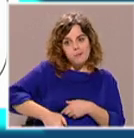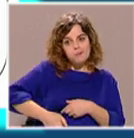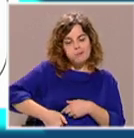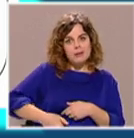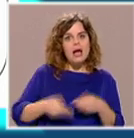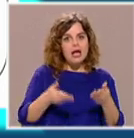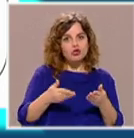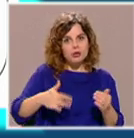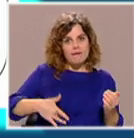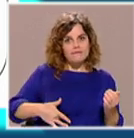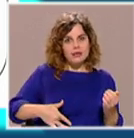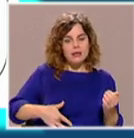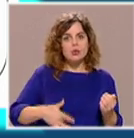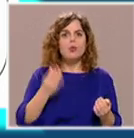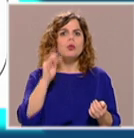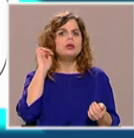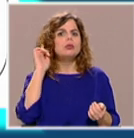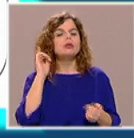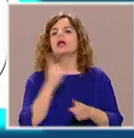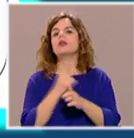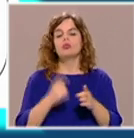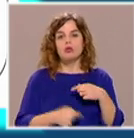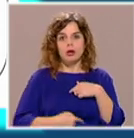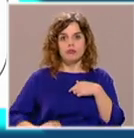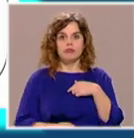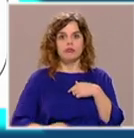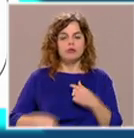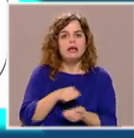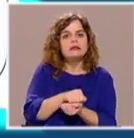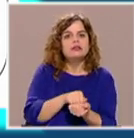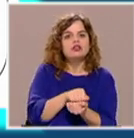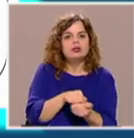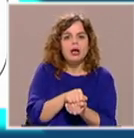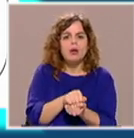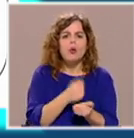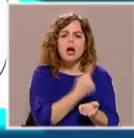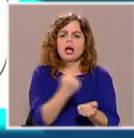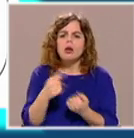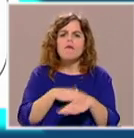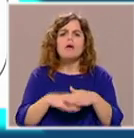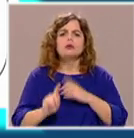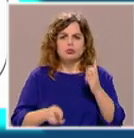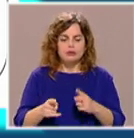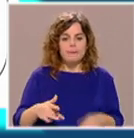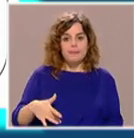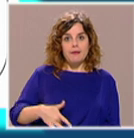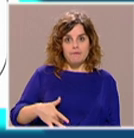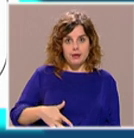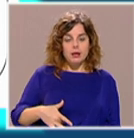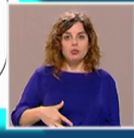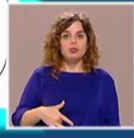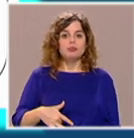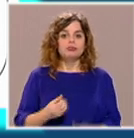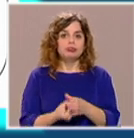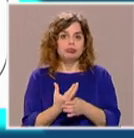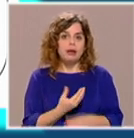Estes órgãos são muito importantes para a digestão que vai acontecer no intestino delgado. O que é que cada um deles faz, então? O fígado produz a